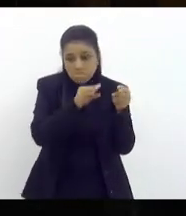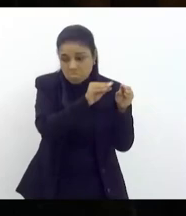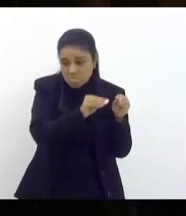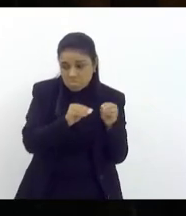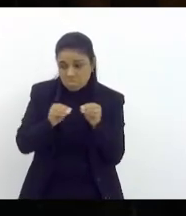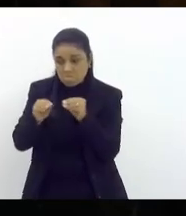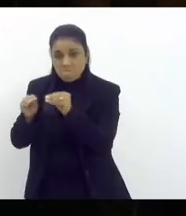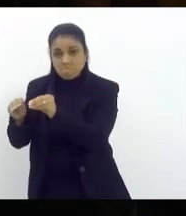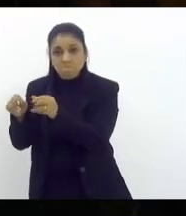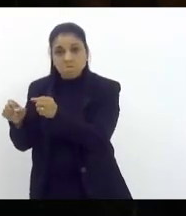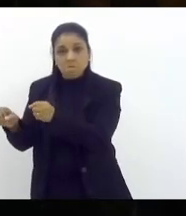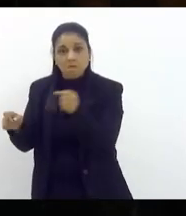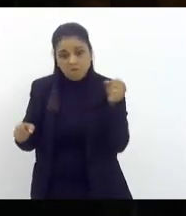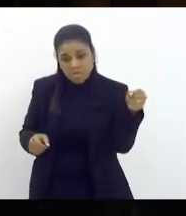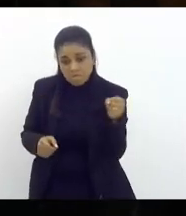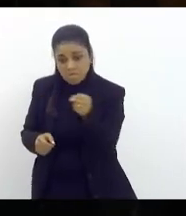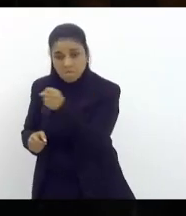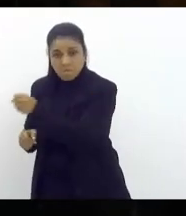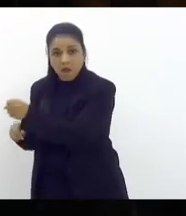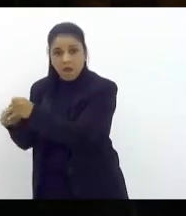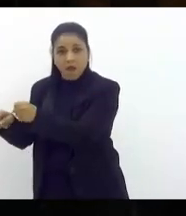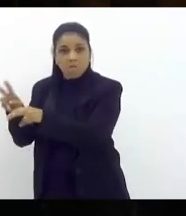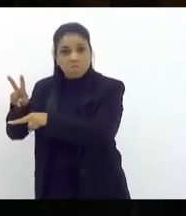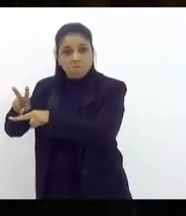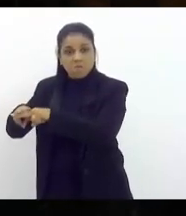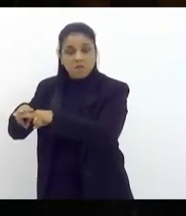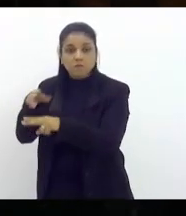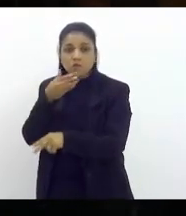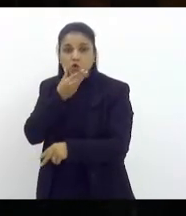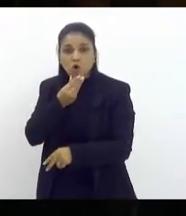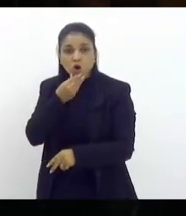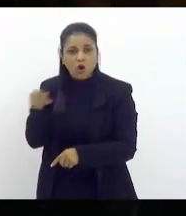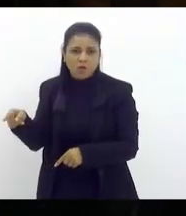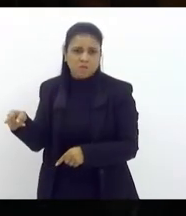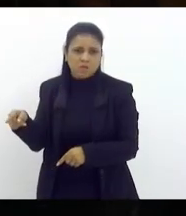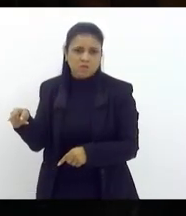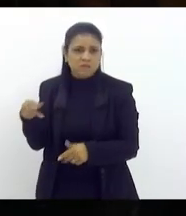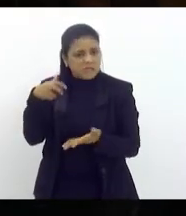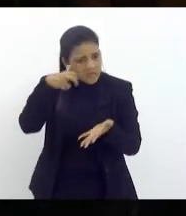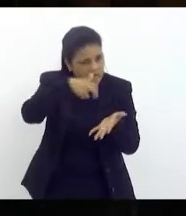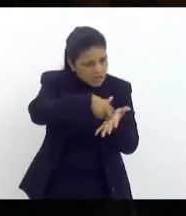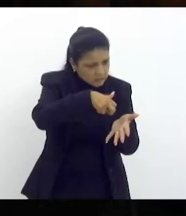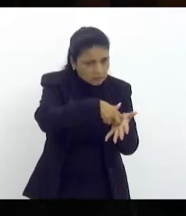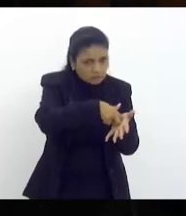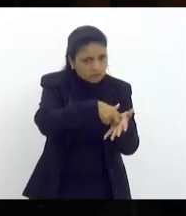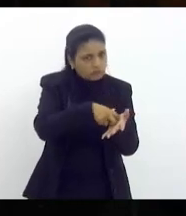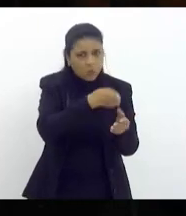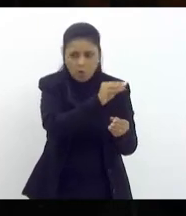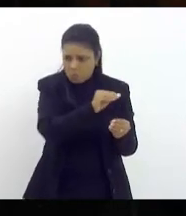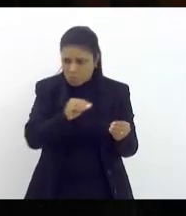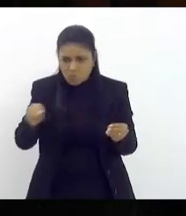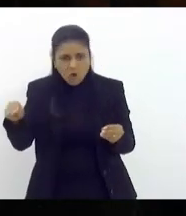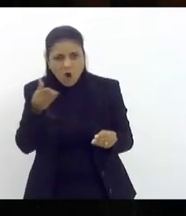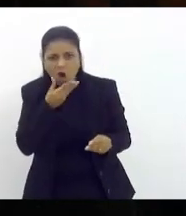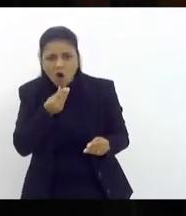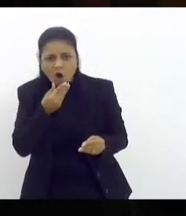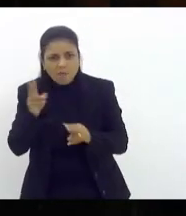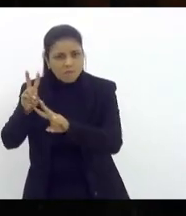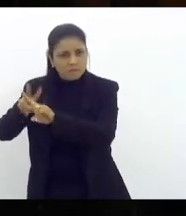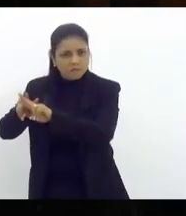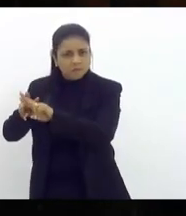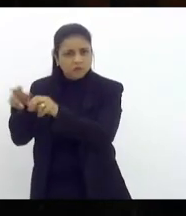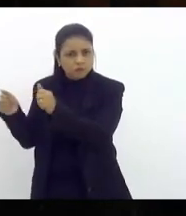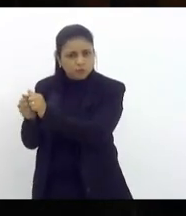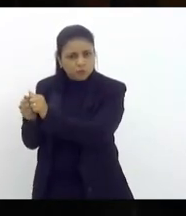precisa ter algumas sanções que ela não seja levada a um presídio masculino e isso eu nunca vi acontecer na história do Rio de